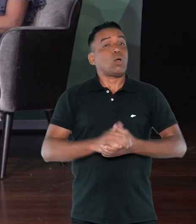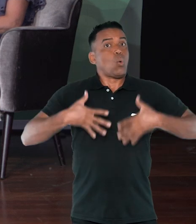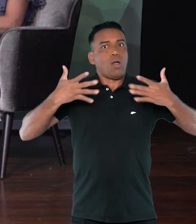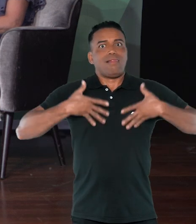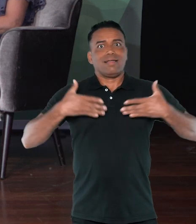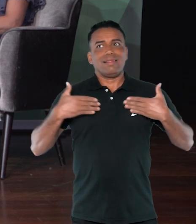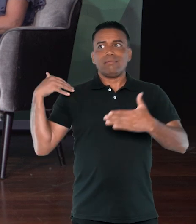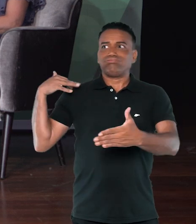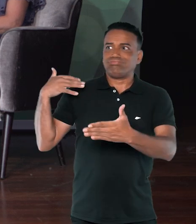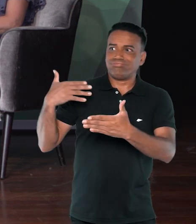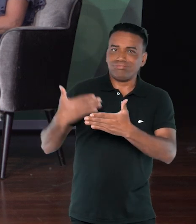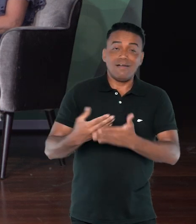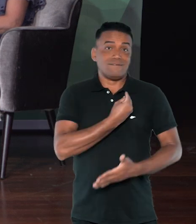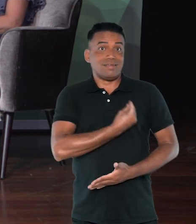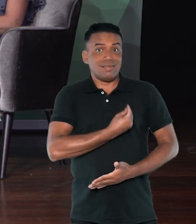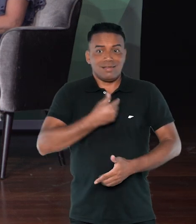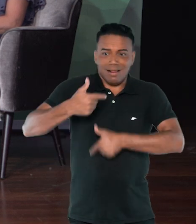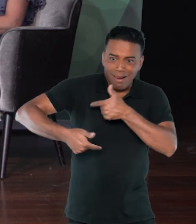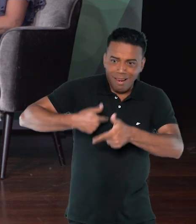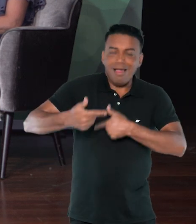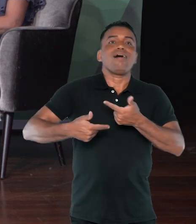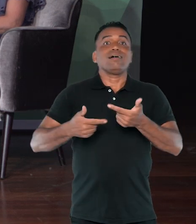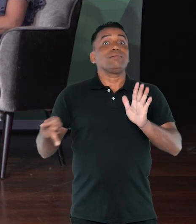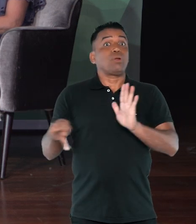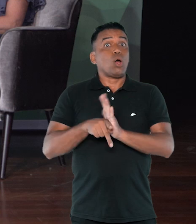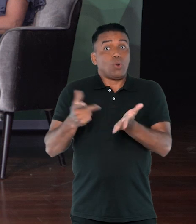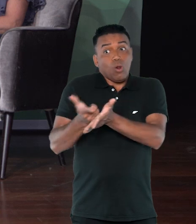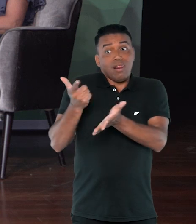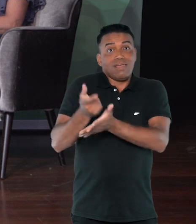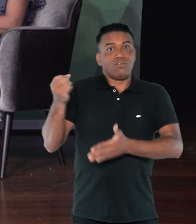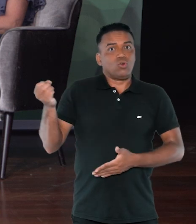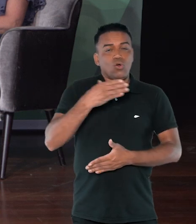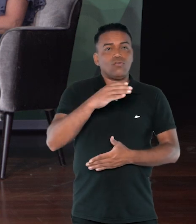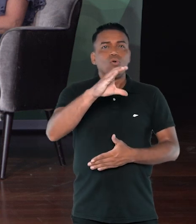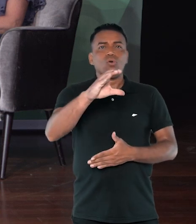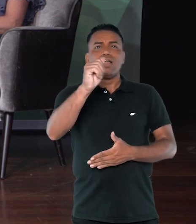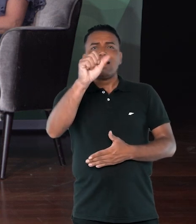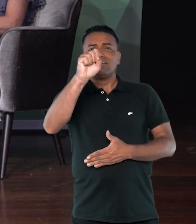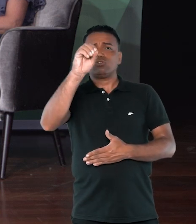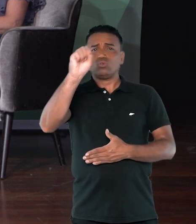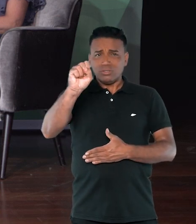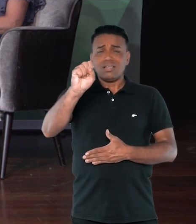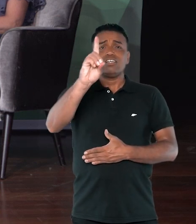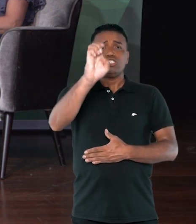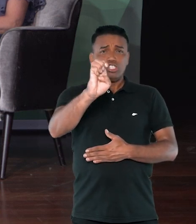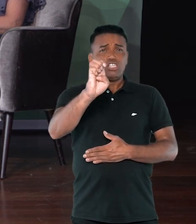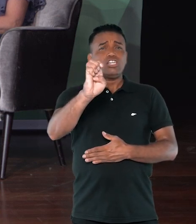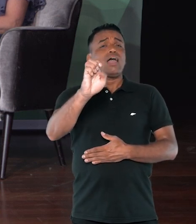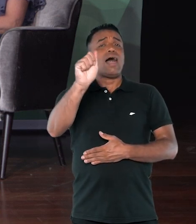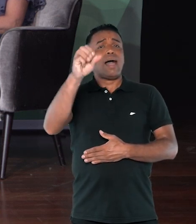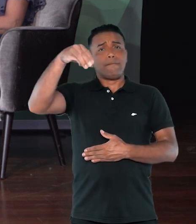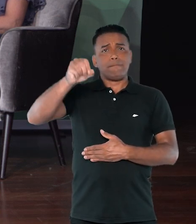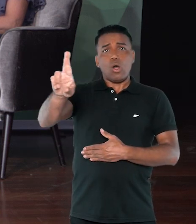sobre a trajetória da Renata e também sobre seu livro mais recente, Casos de Amor, da editora Gulliver,